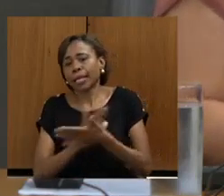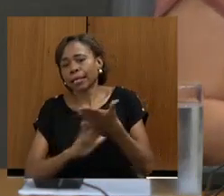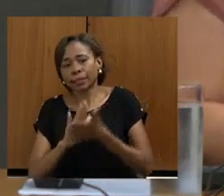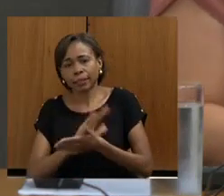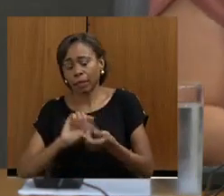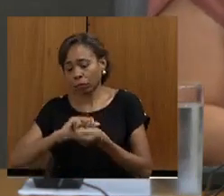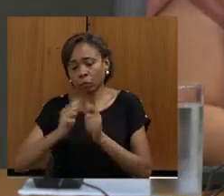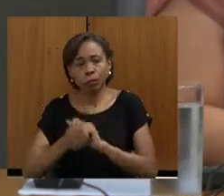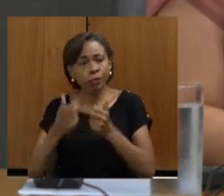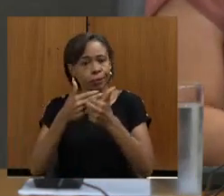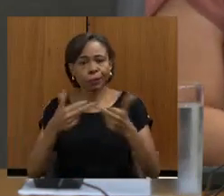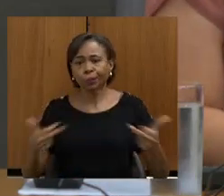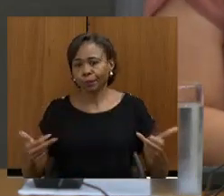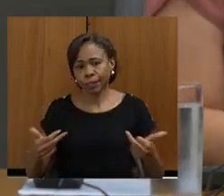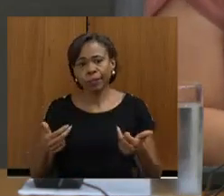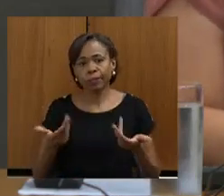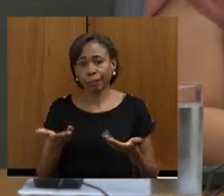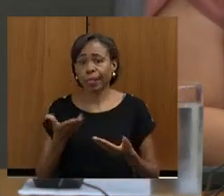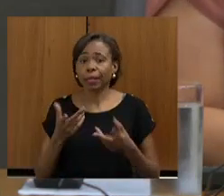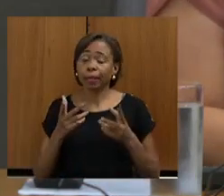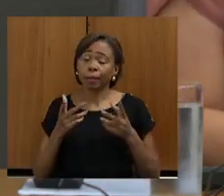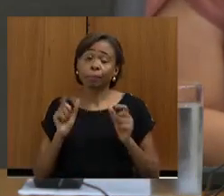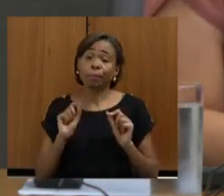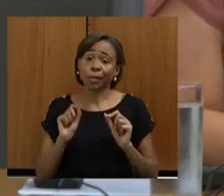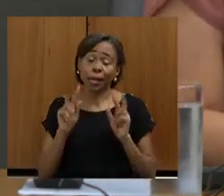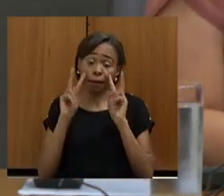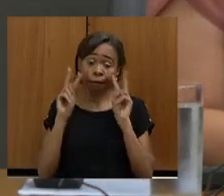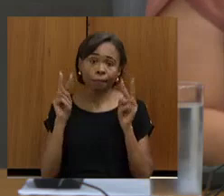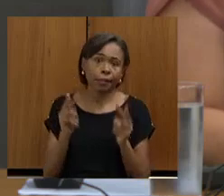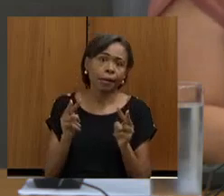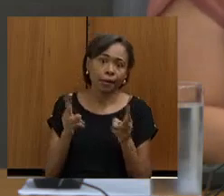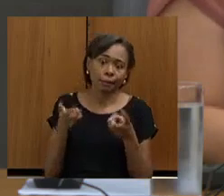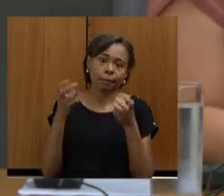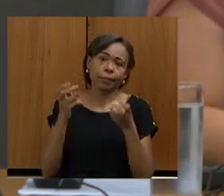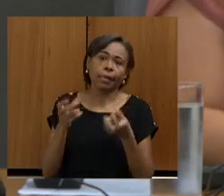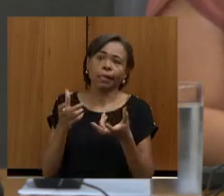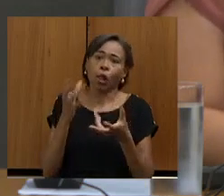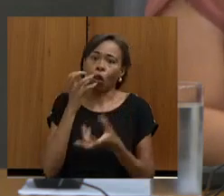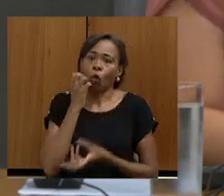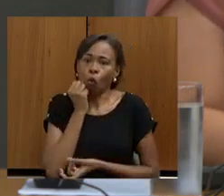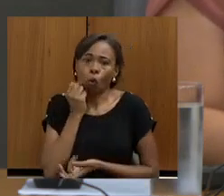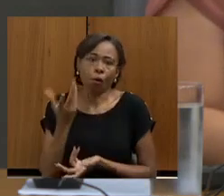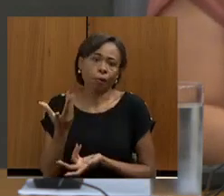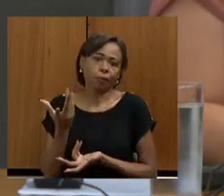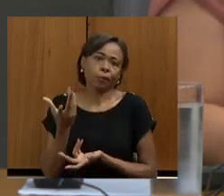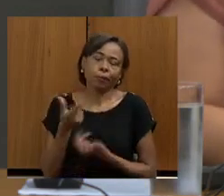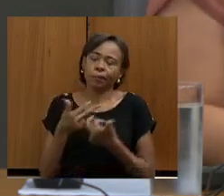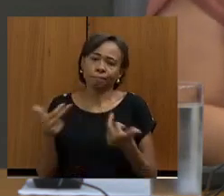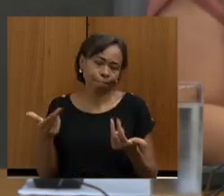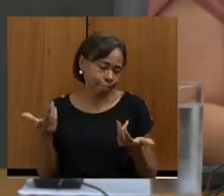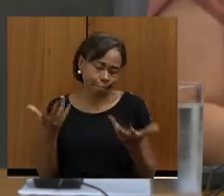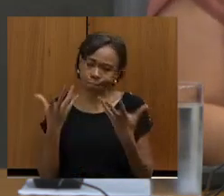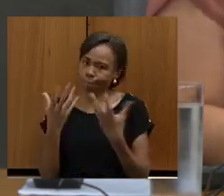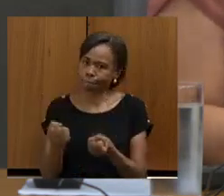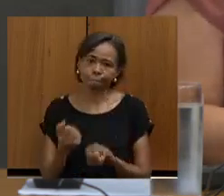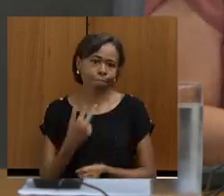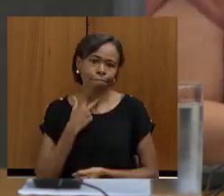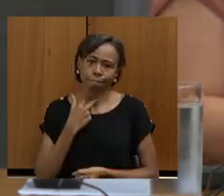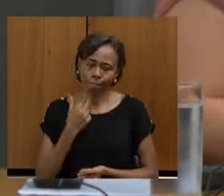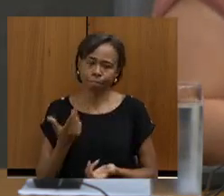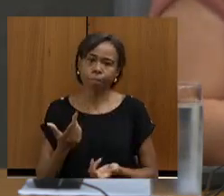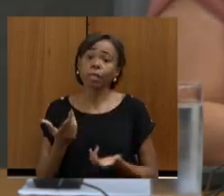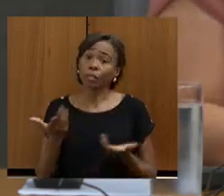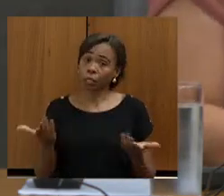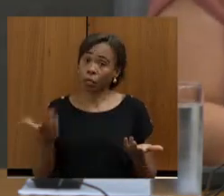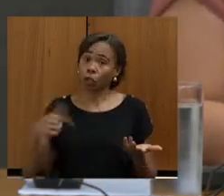a situação do lucro, visando a situação empresarial. A gente não pode aceitar isso como comissão. Então, nós